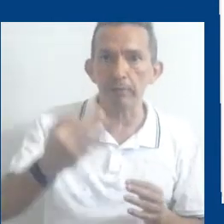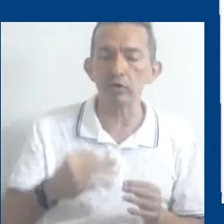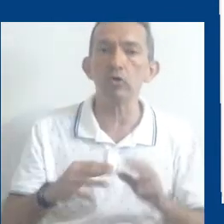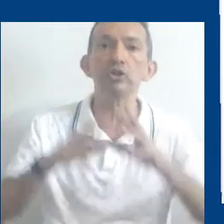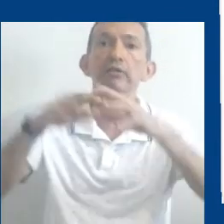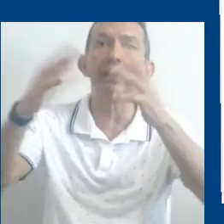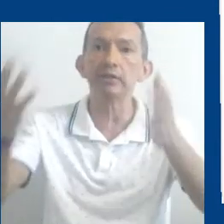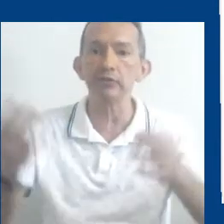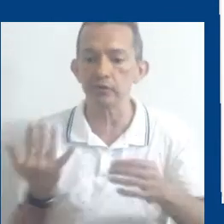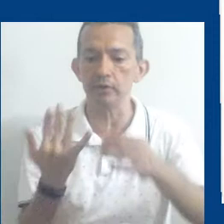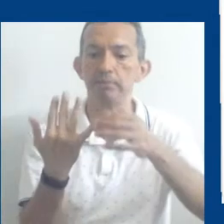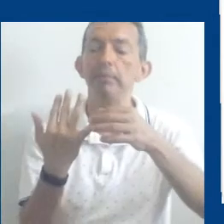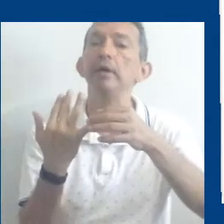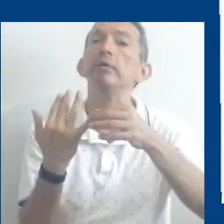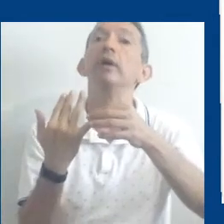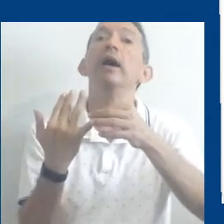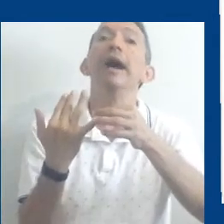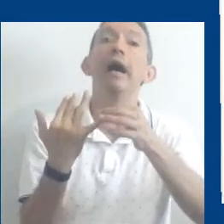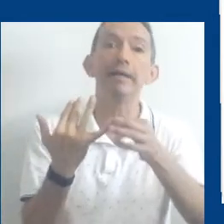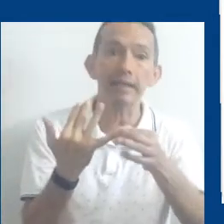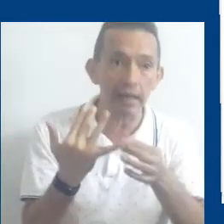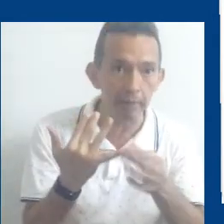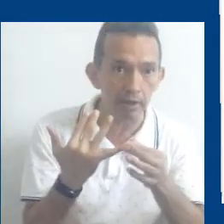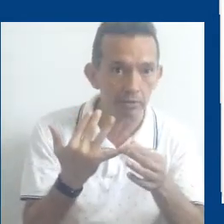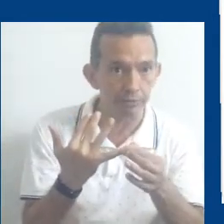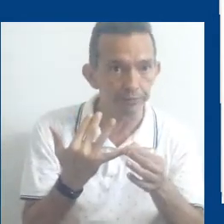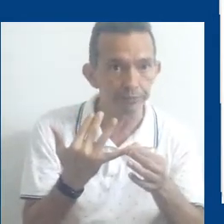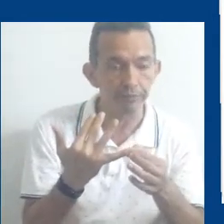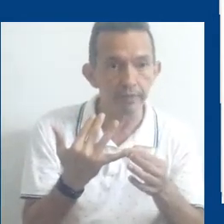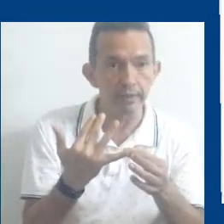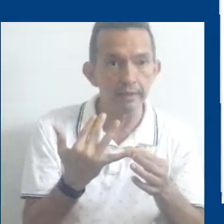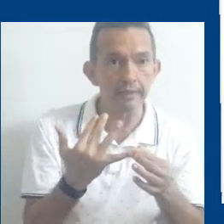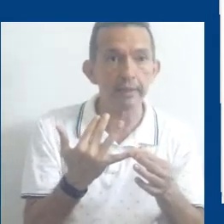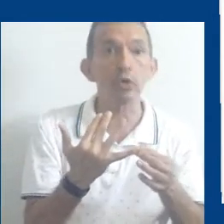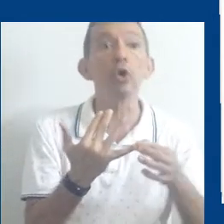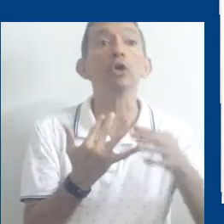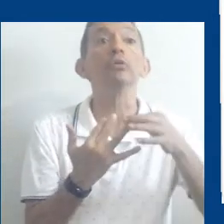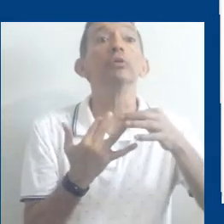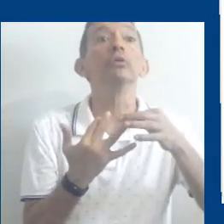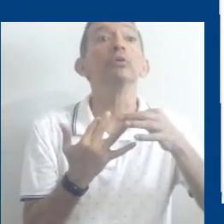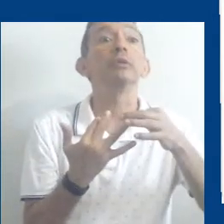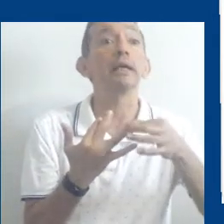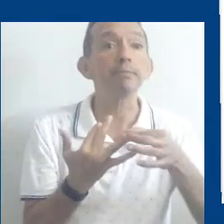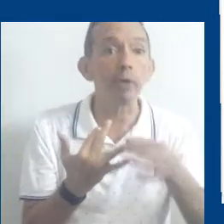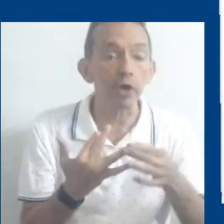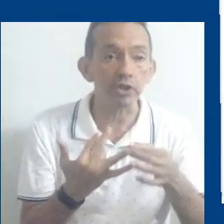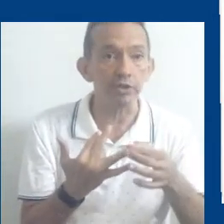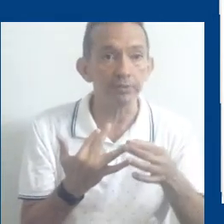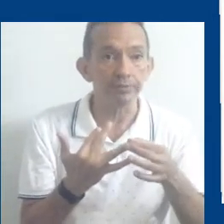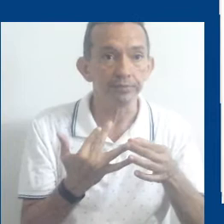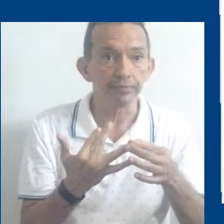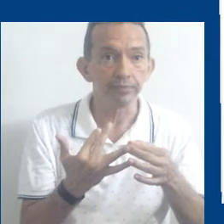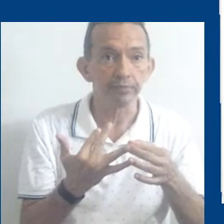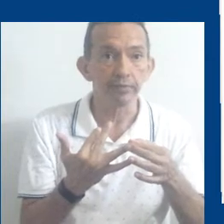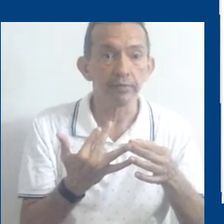vê que o complexo de Golgi tem várias funções. Primeiro, armazenamento. Segundo,